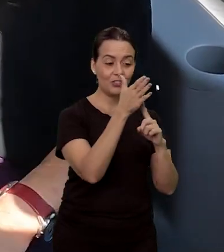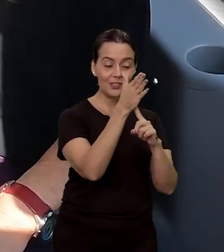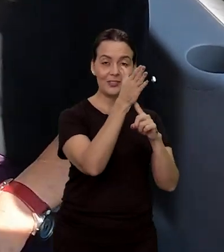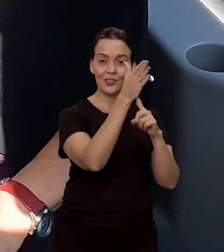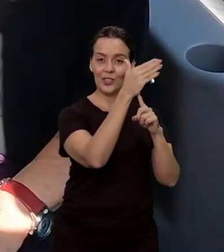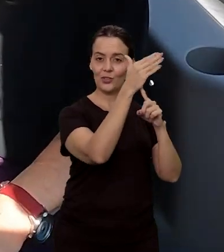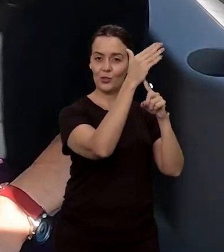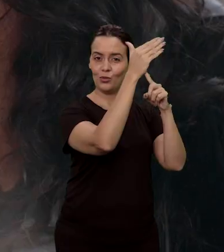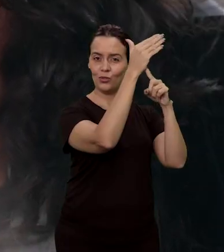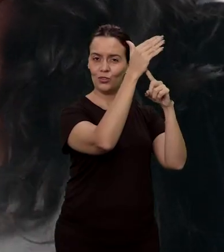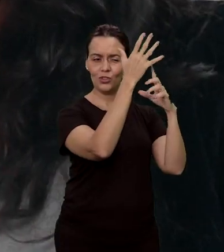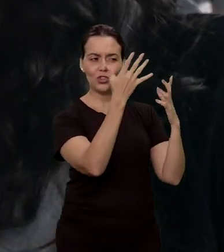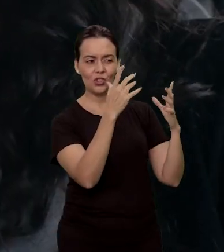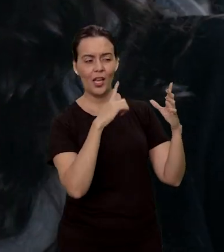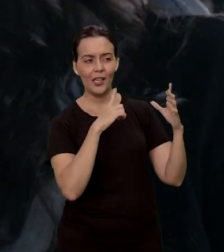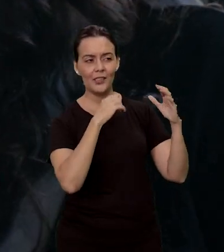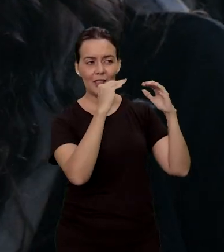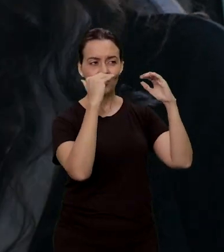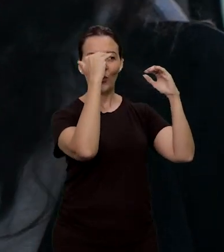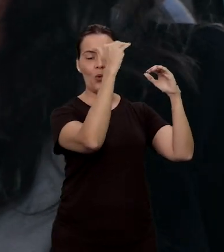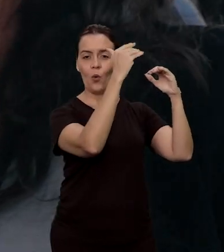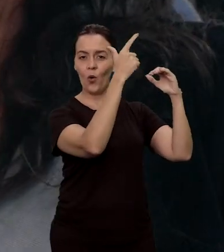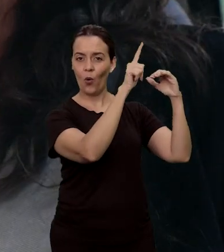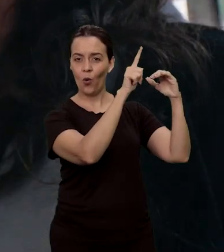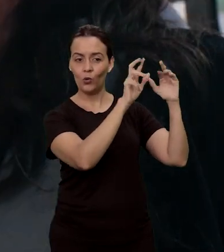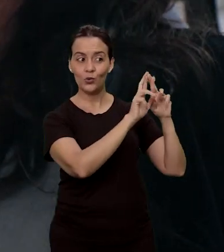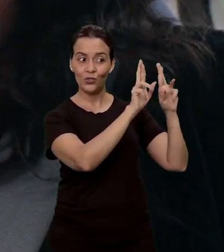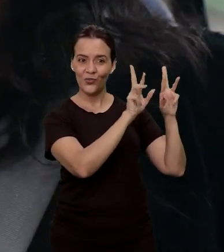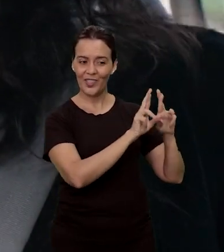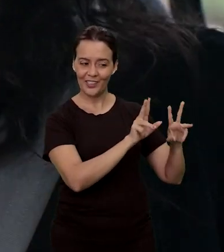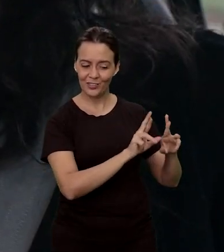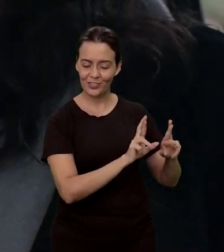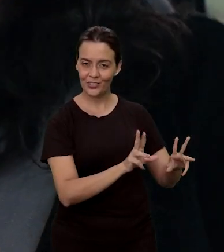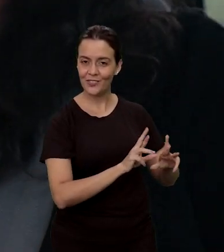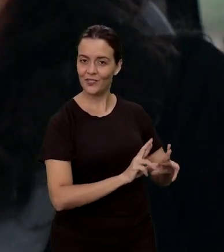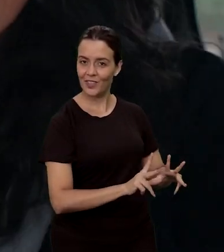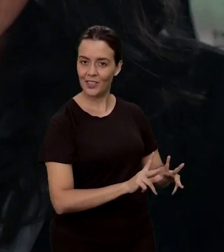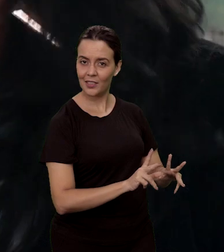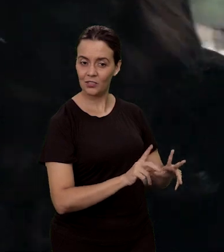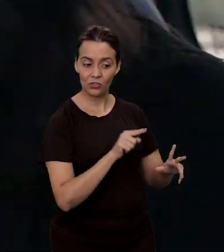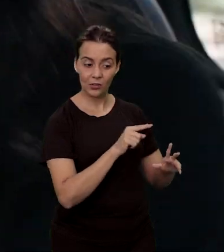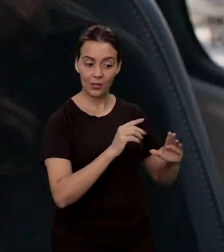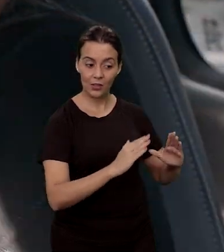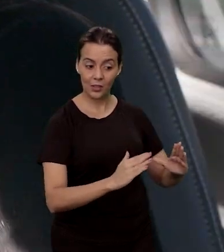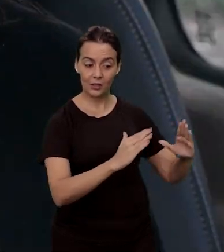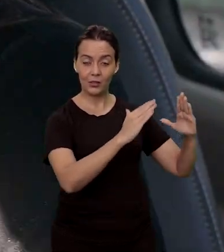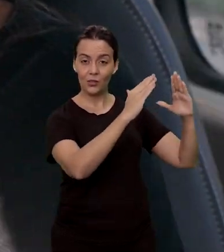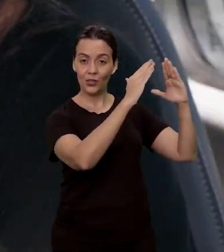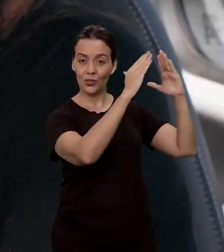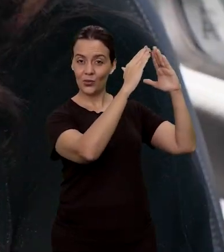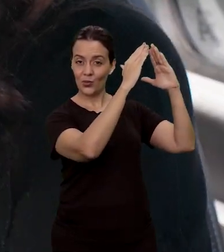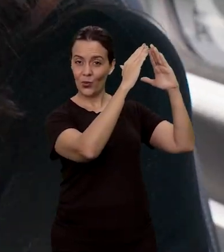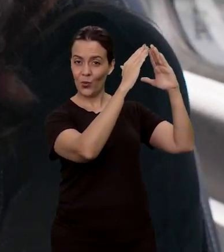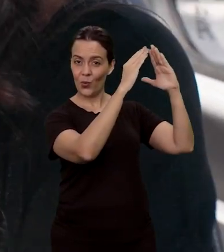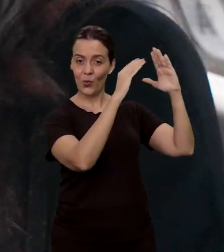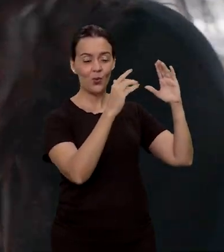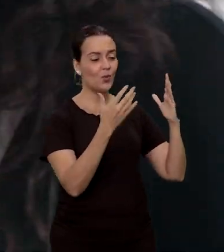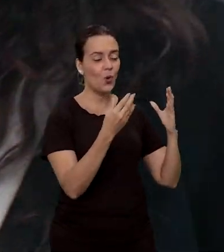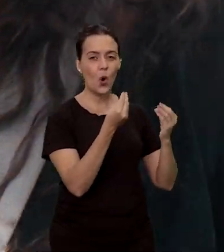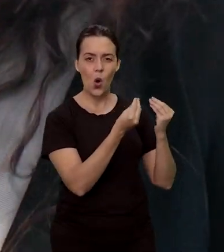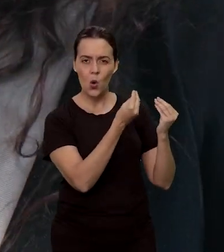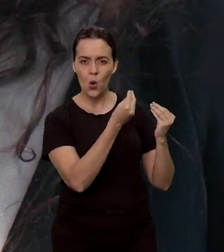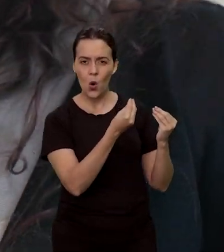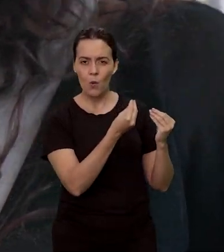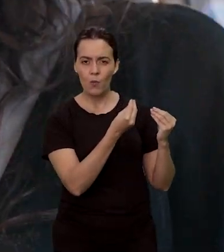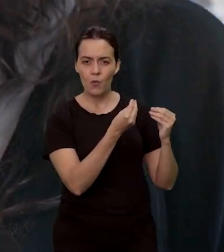com relações, a outra trabalha com dados. E a torre, a praça está ali no corpo a corpo, sentindo.